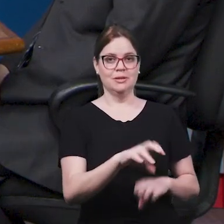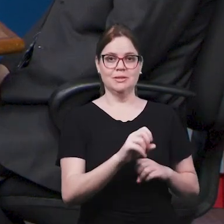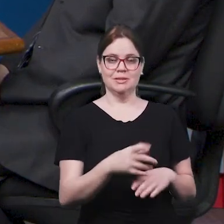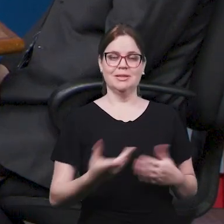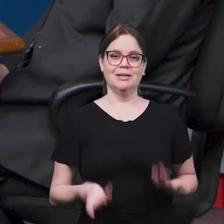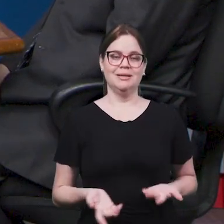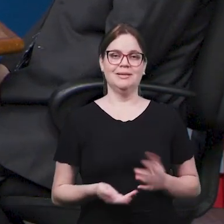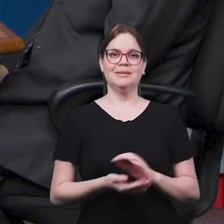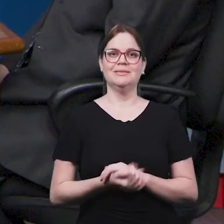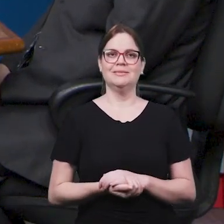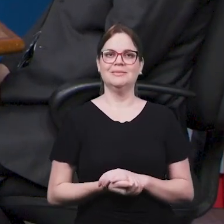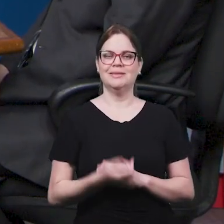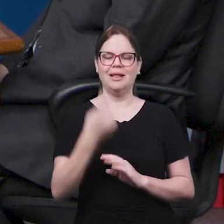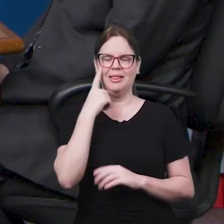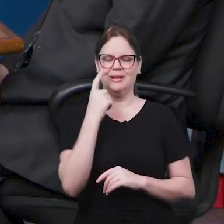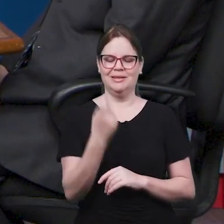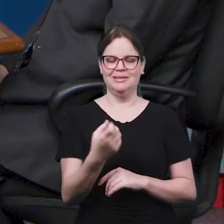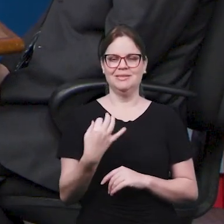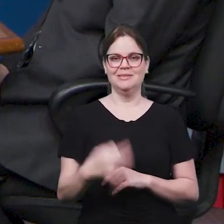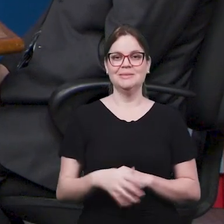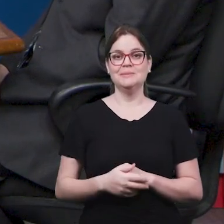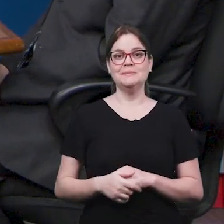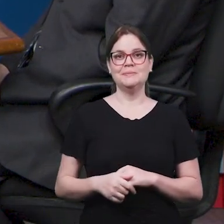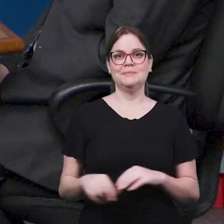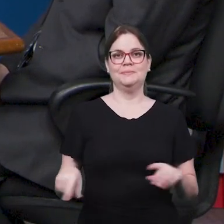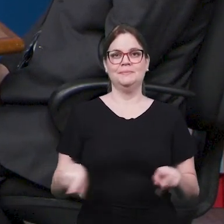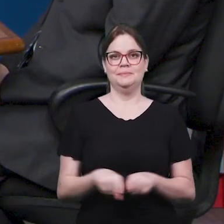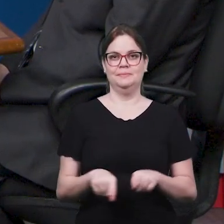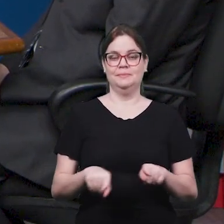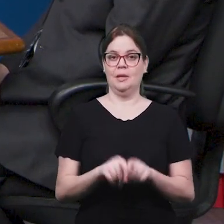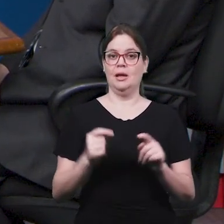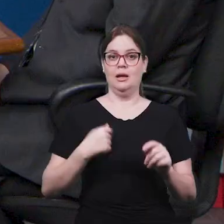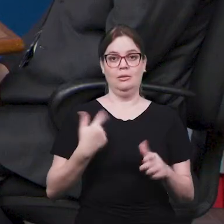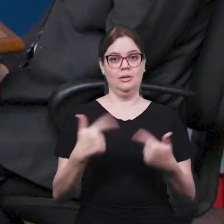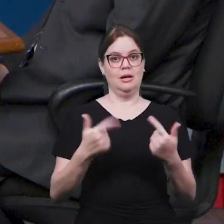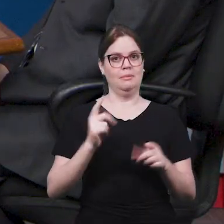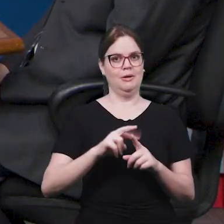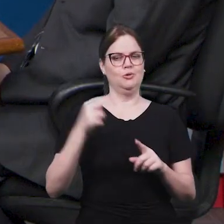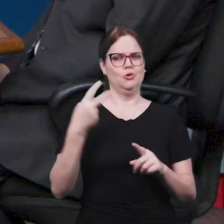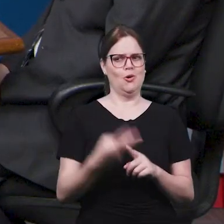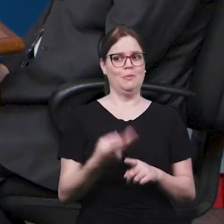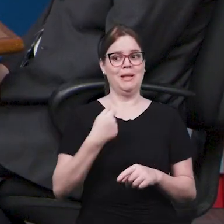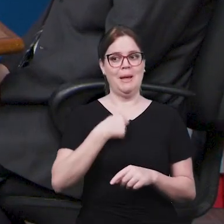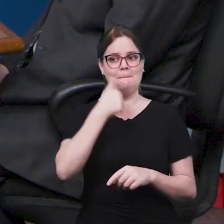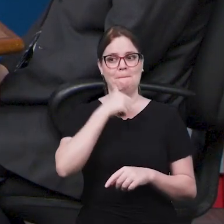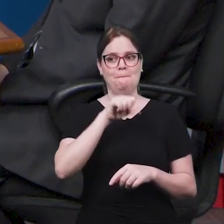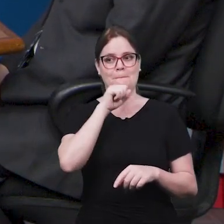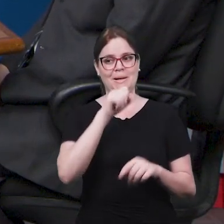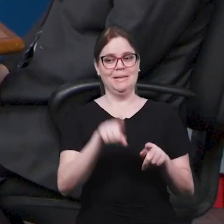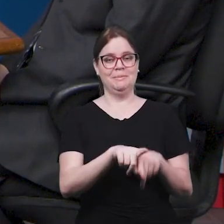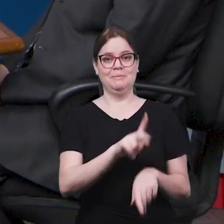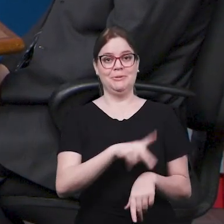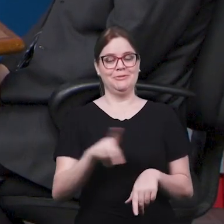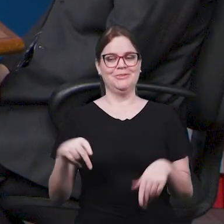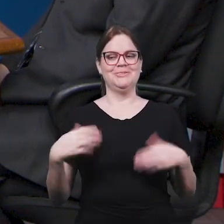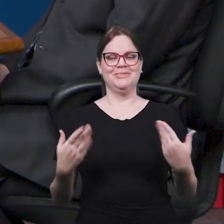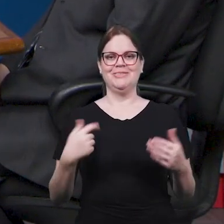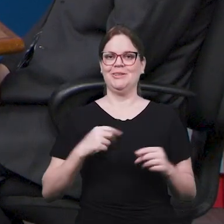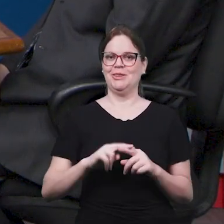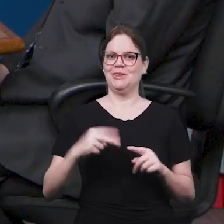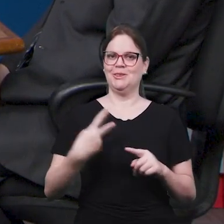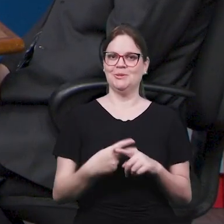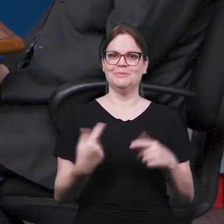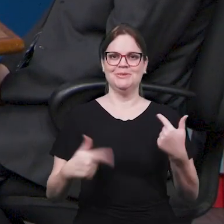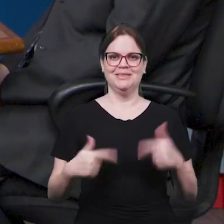Até dos próprios filhos. Isso Isso é mesmo. Interessante essa... Isso aí é um trabalho dobrado, hein? É um trabalho dobrado, né? Com certeza. A professora vive dos